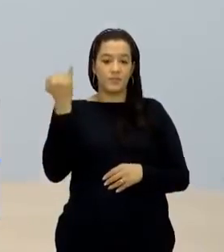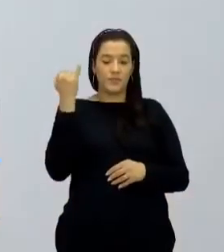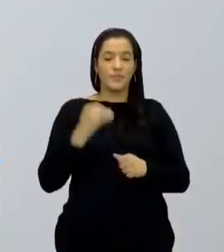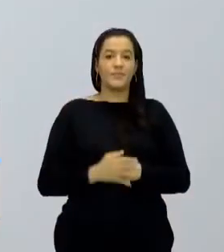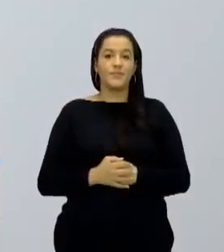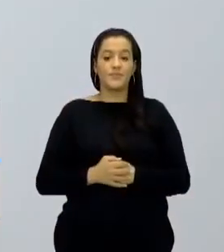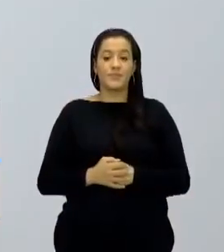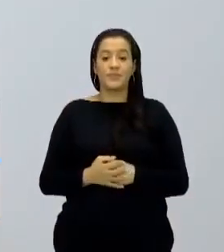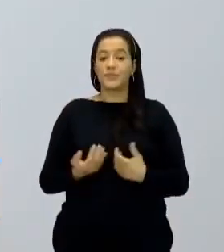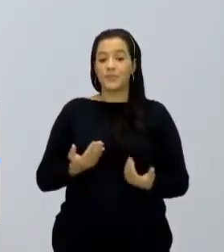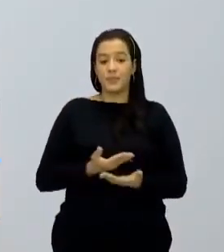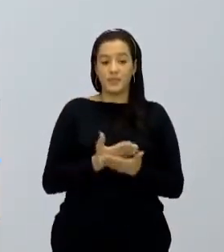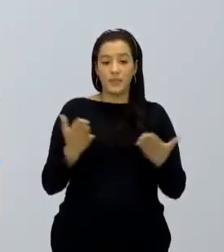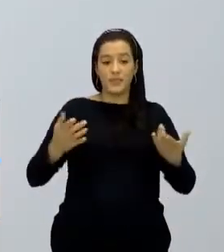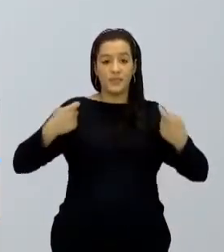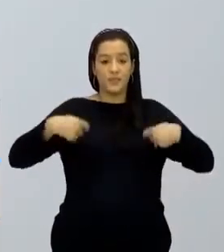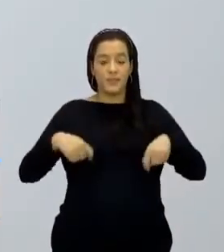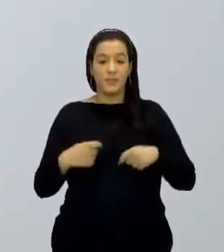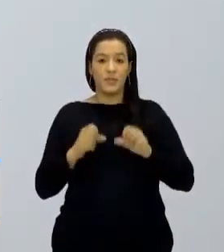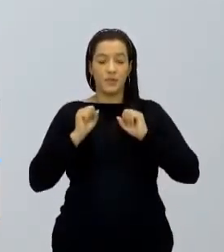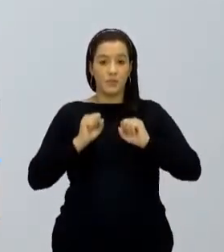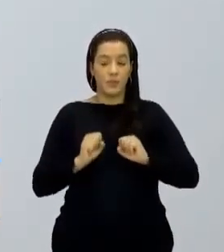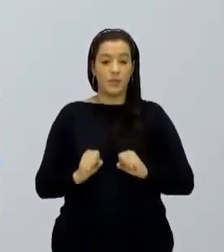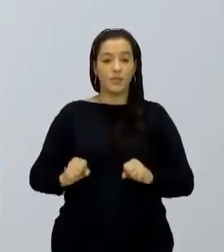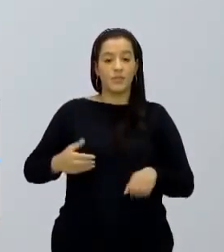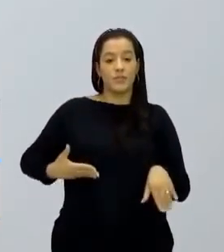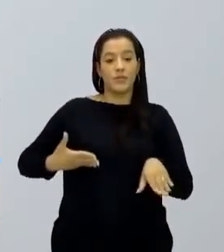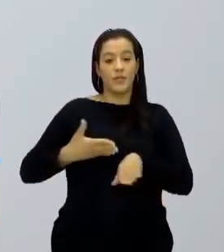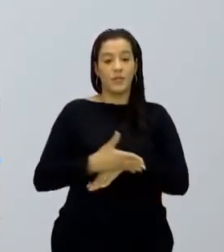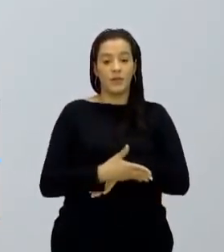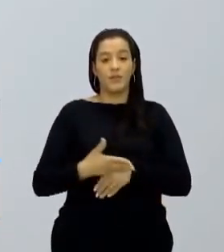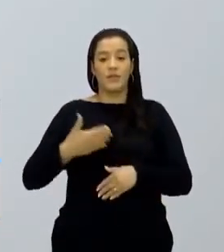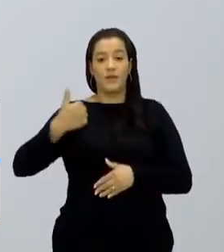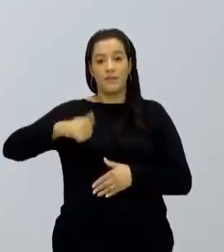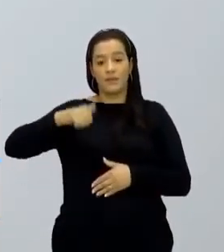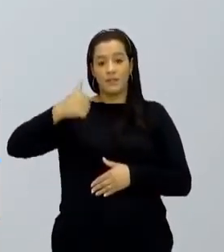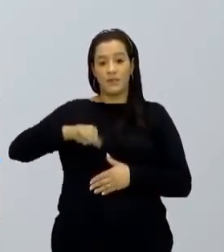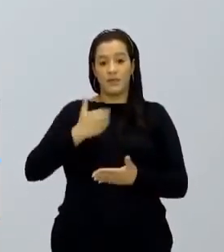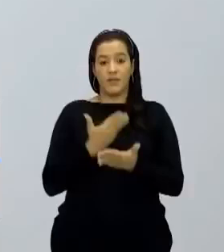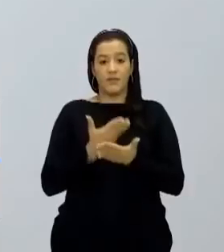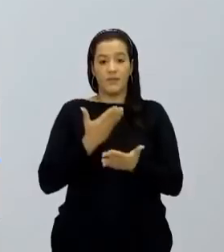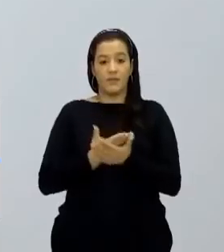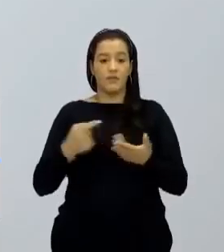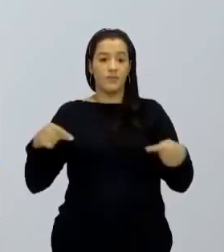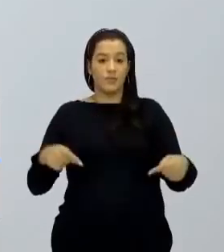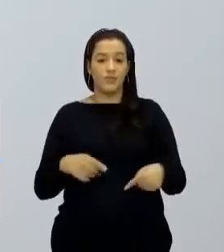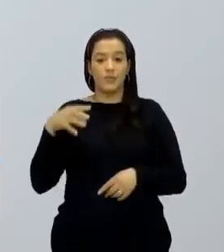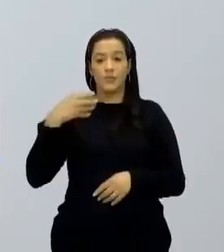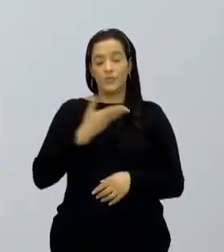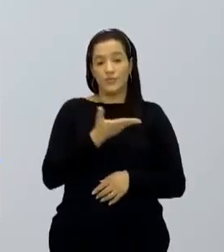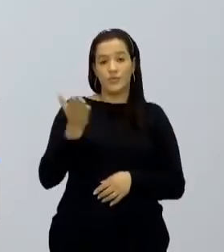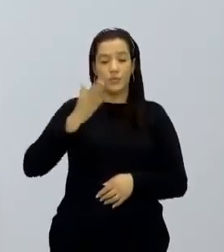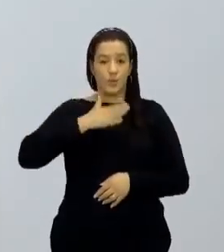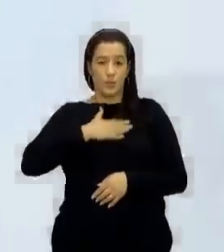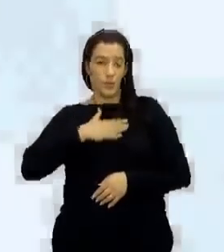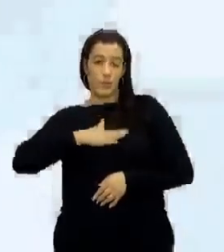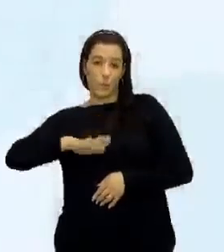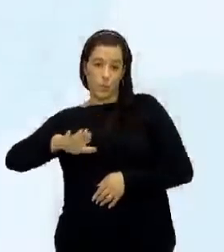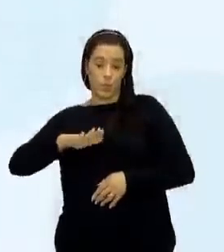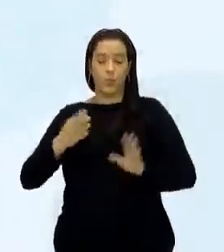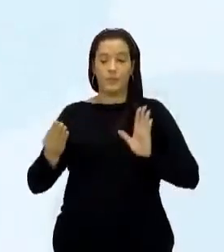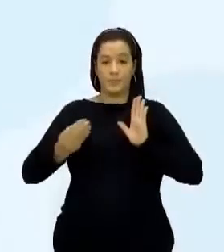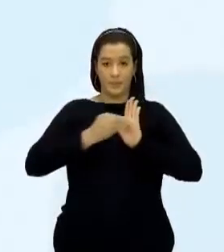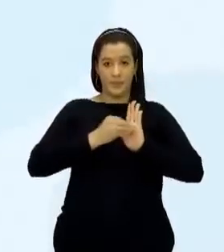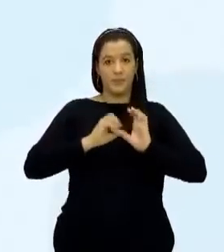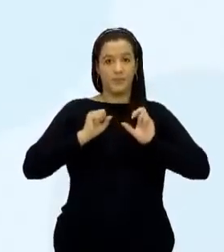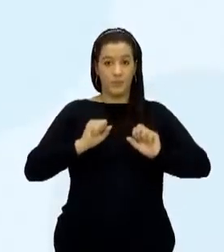aí. Primeiro que você deve e pode, né, fazer aí a avaliação da nossa aula, dizer o que você gostou, o que você não gostou, etc e